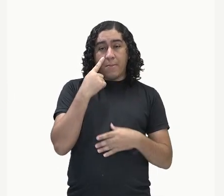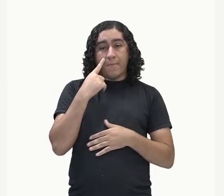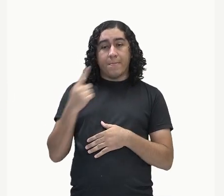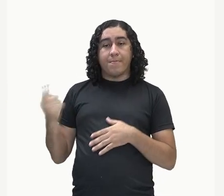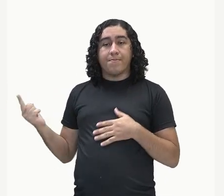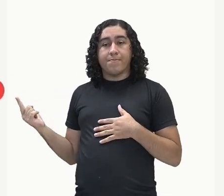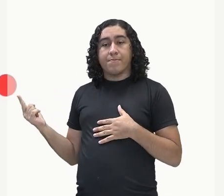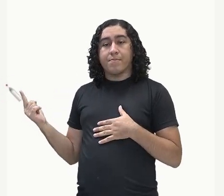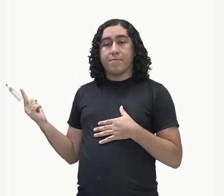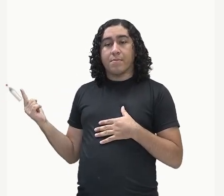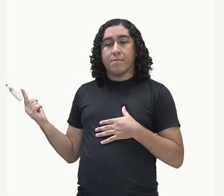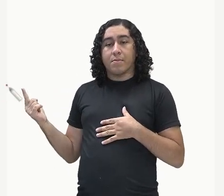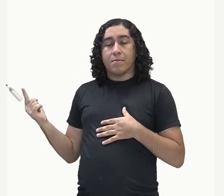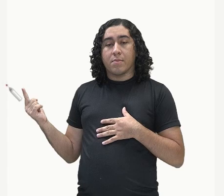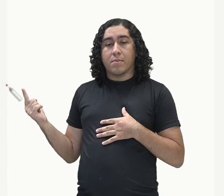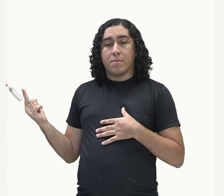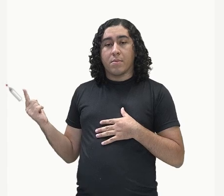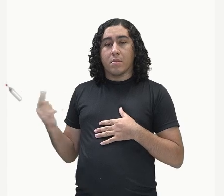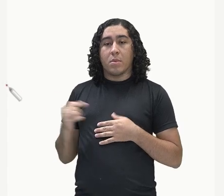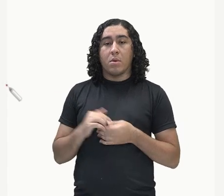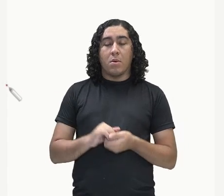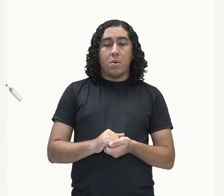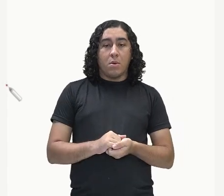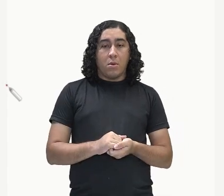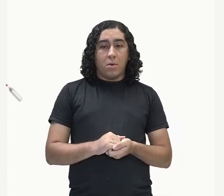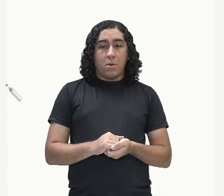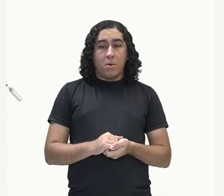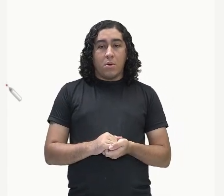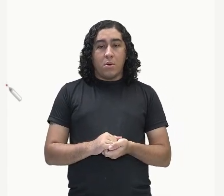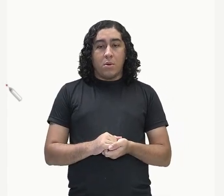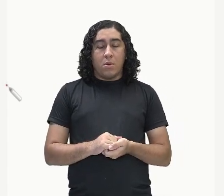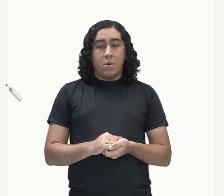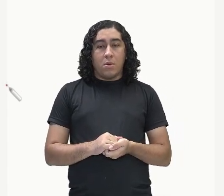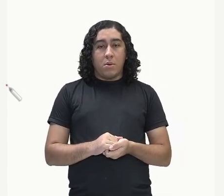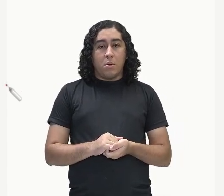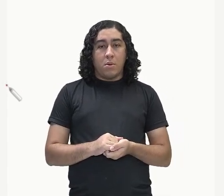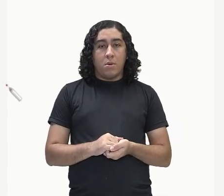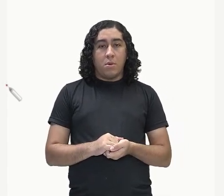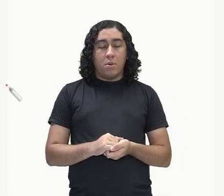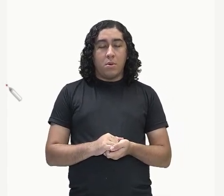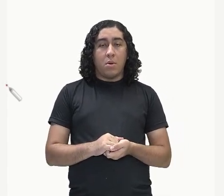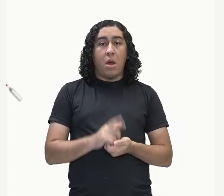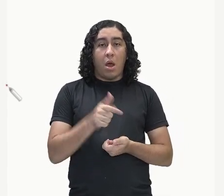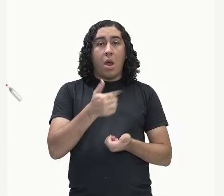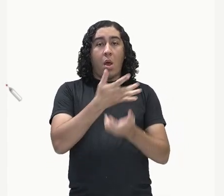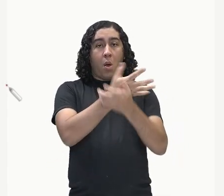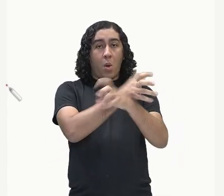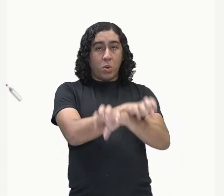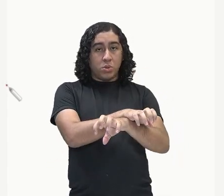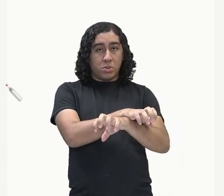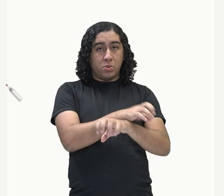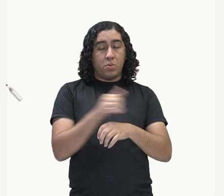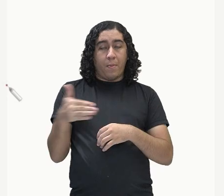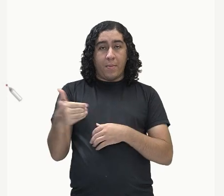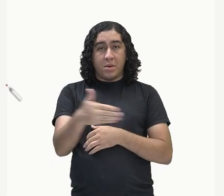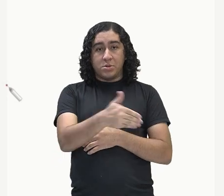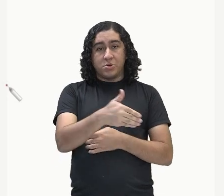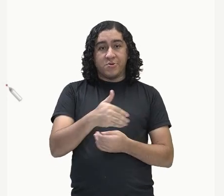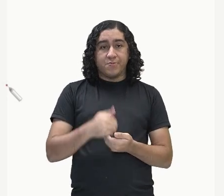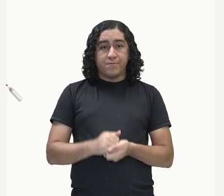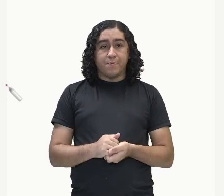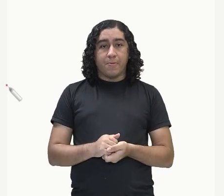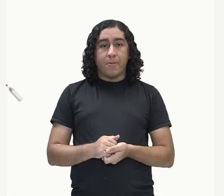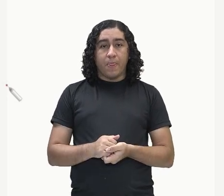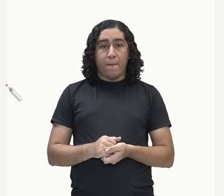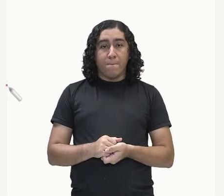dos osteíctes, que são aqueles que apresentam o tecido ósseo, que a gente chama de peixes ósseos. Olha